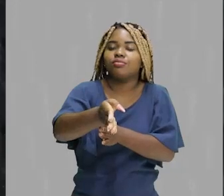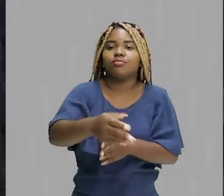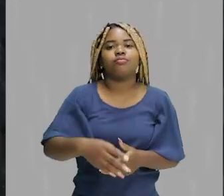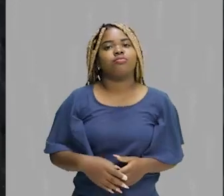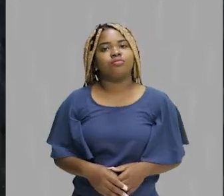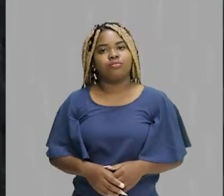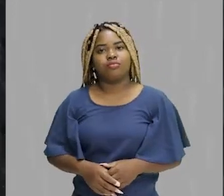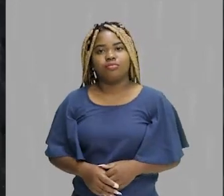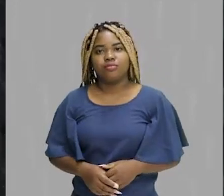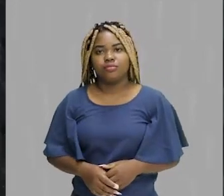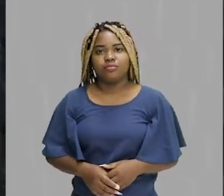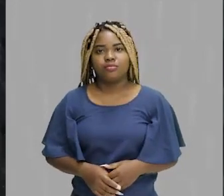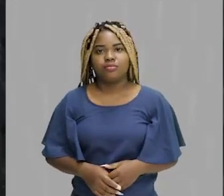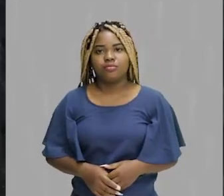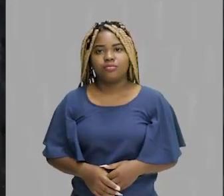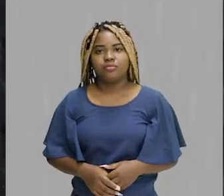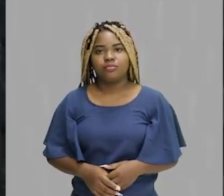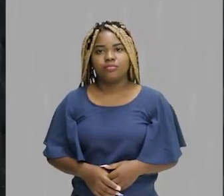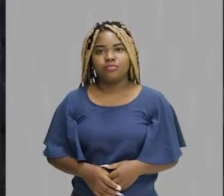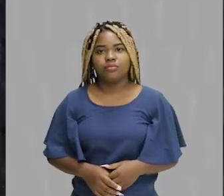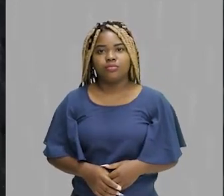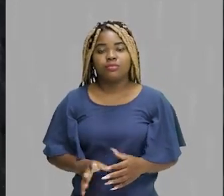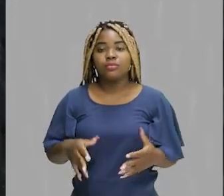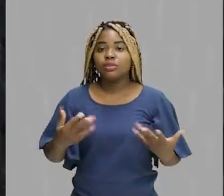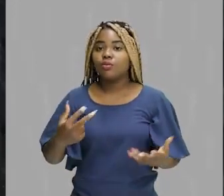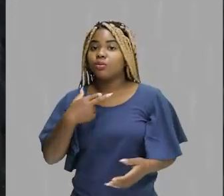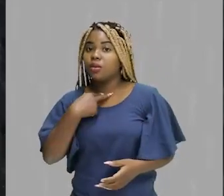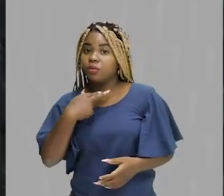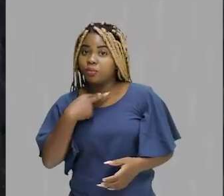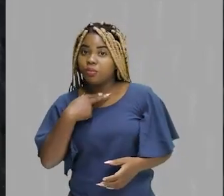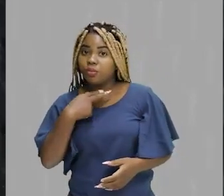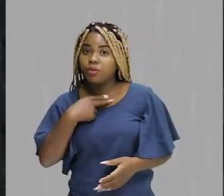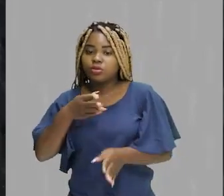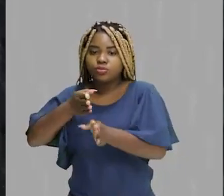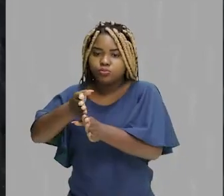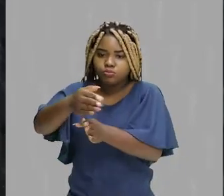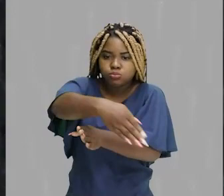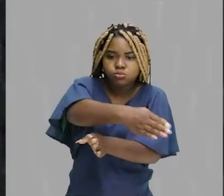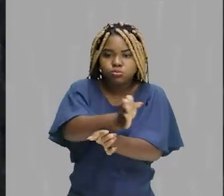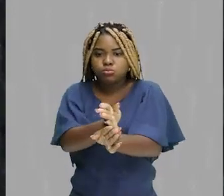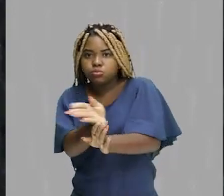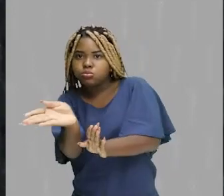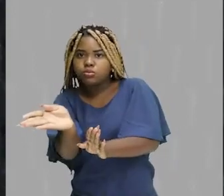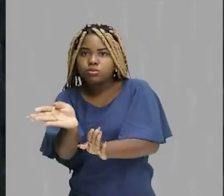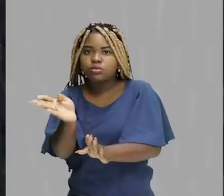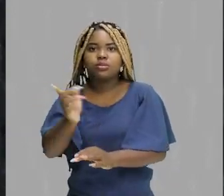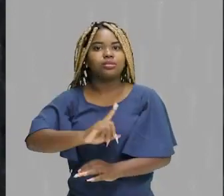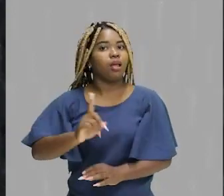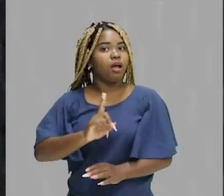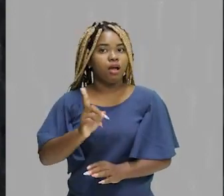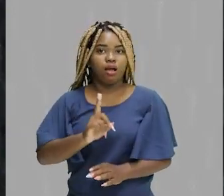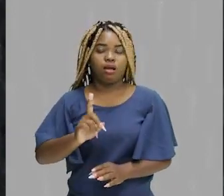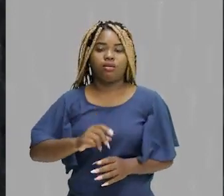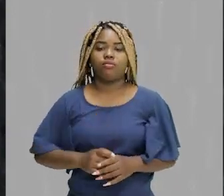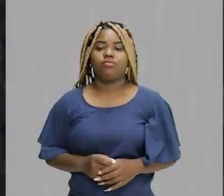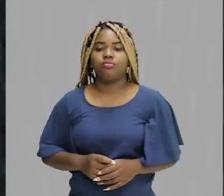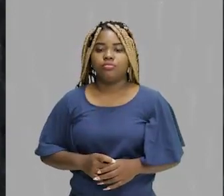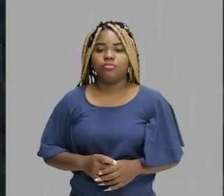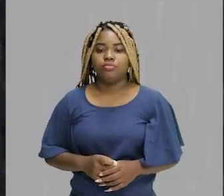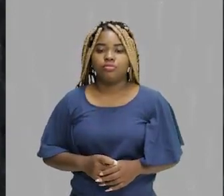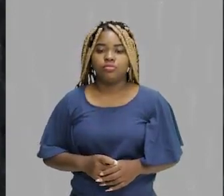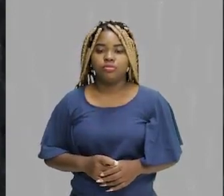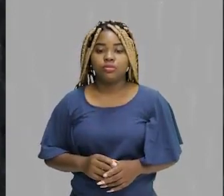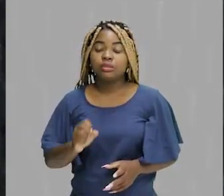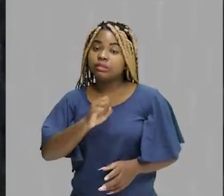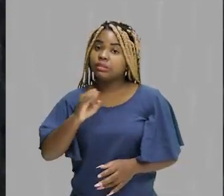opticamente inativa. Quer dizer que ela não desvia a luz polarizada. Agora, se essa luz polarizada passar por